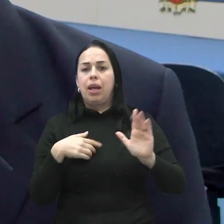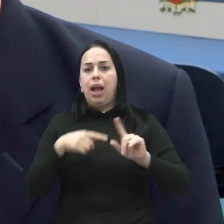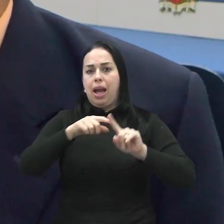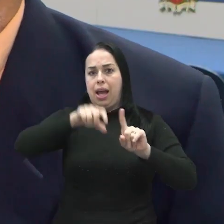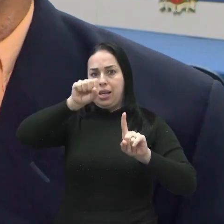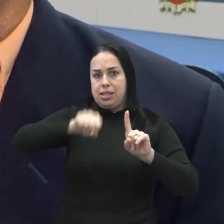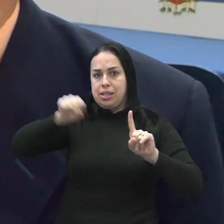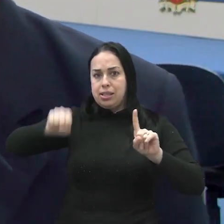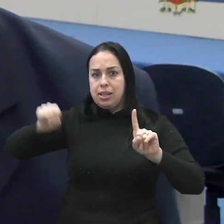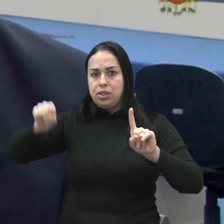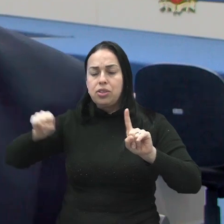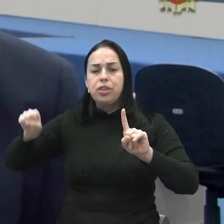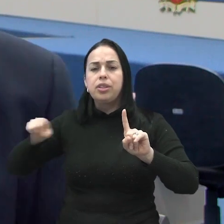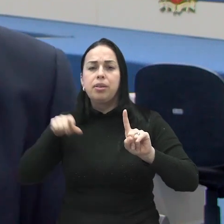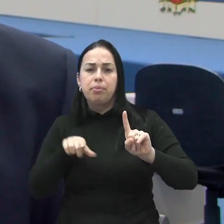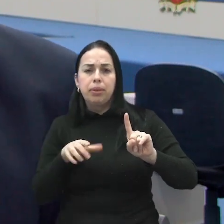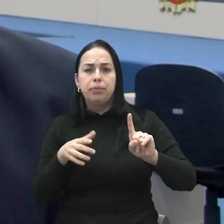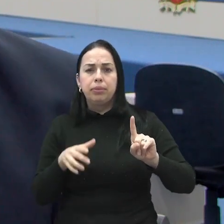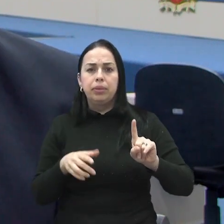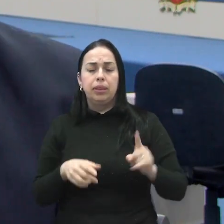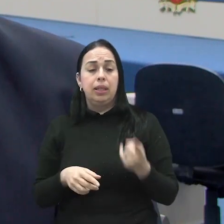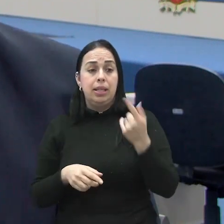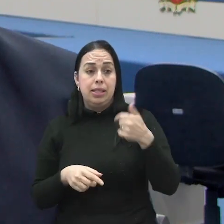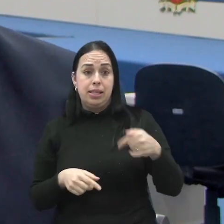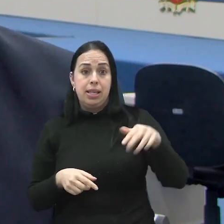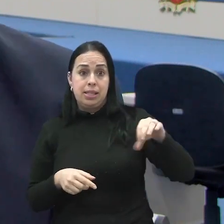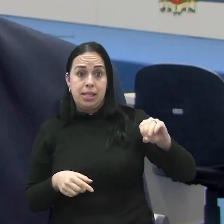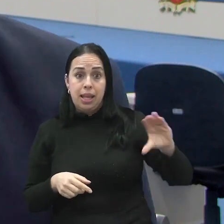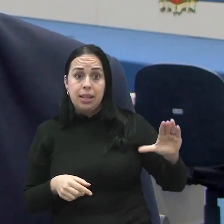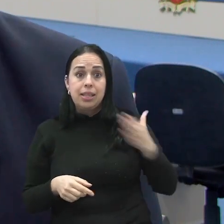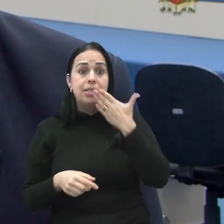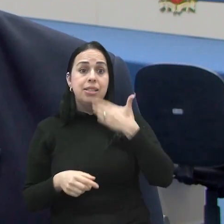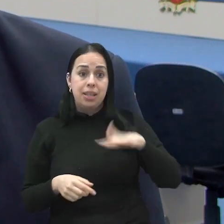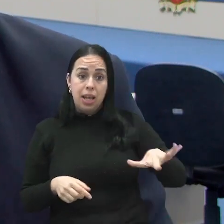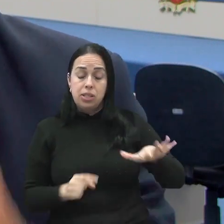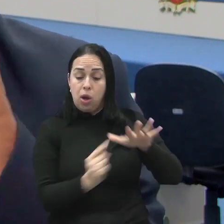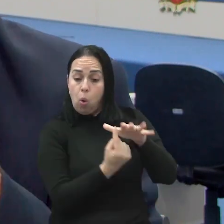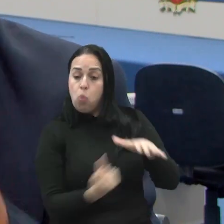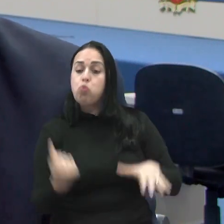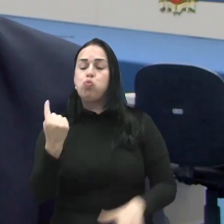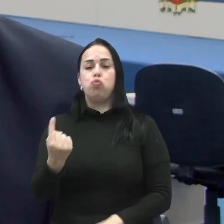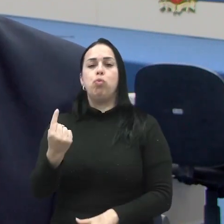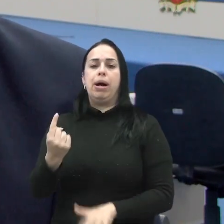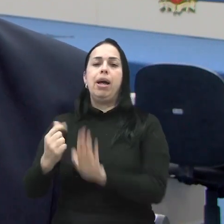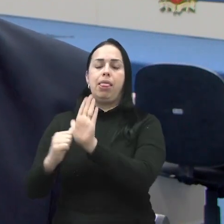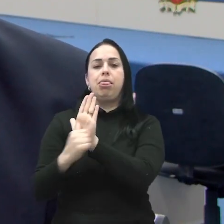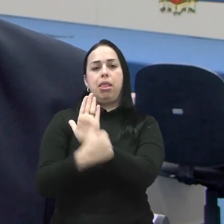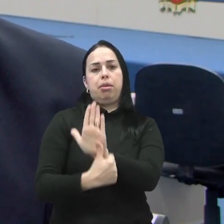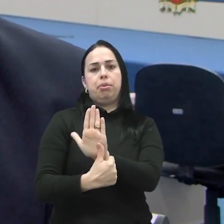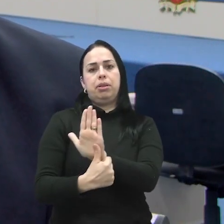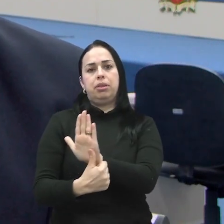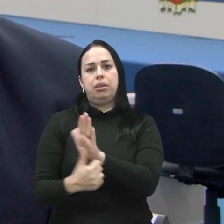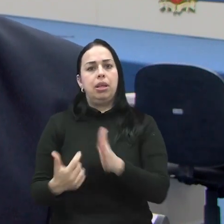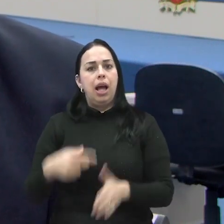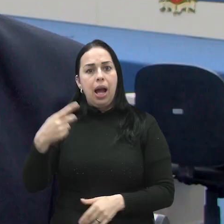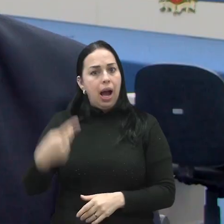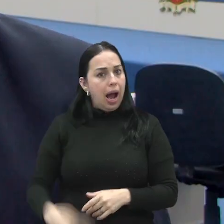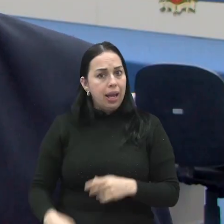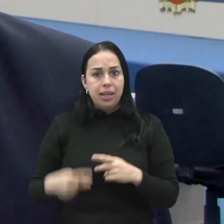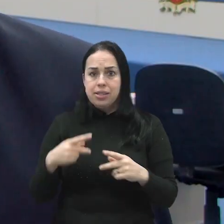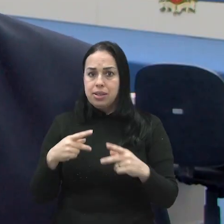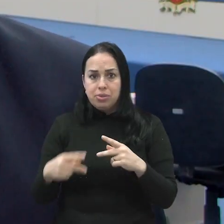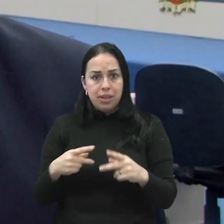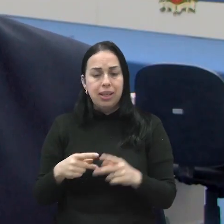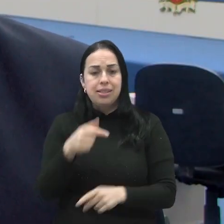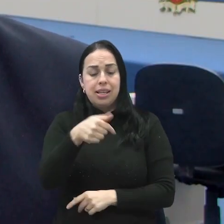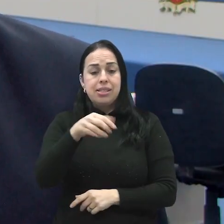a estatística oficial da ciência é de, para cada 700 crianças que nascem, uma tem síndrome de Down. Nós temos uma cidade com